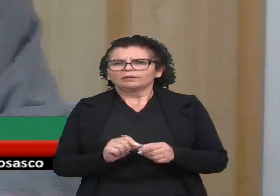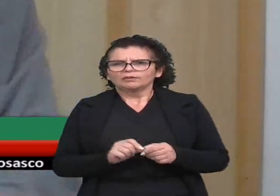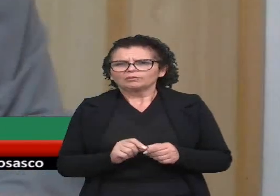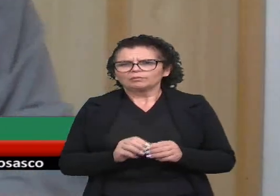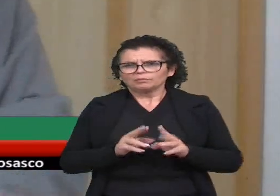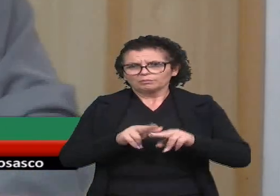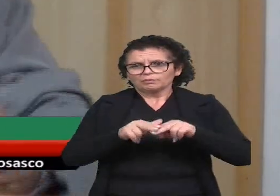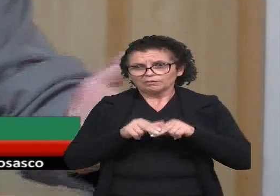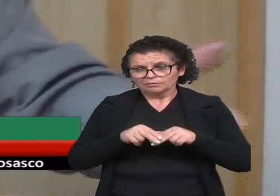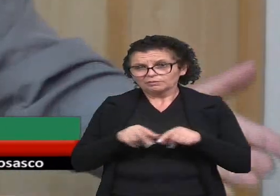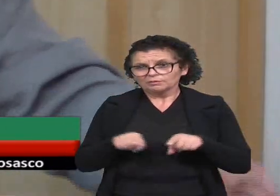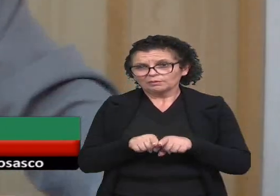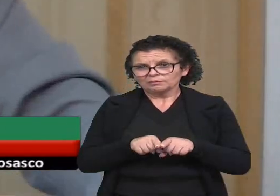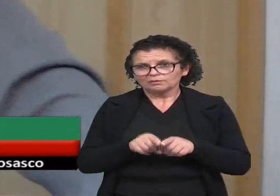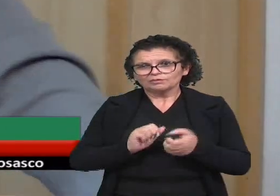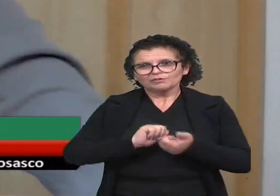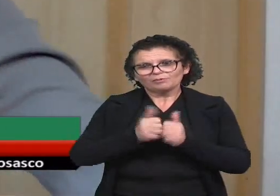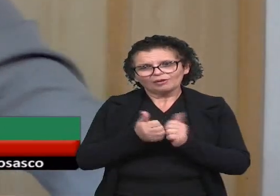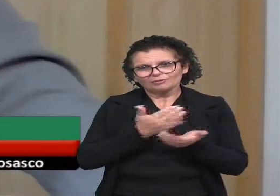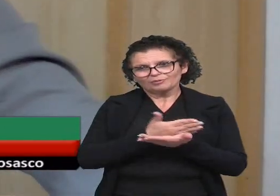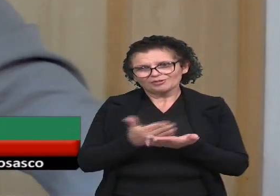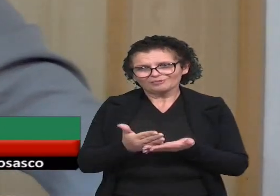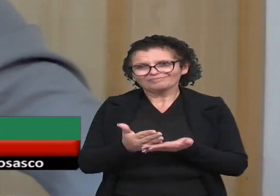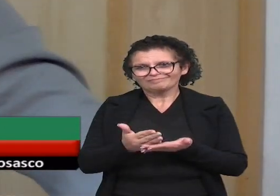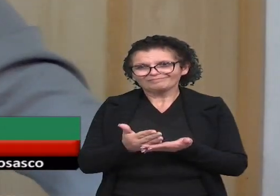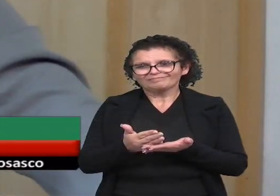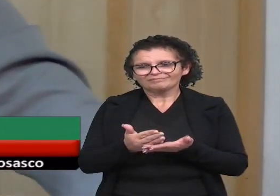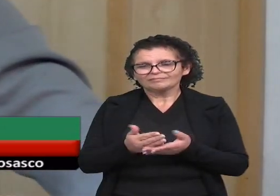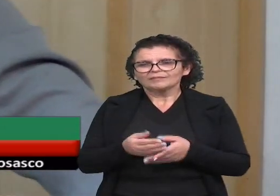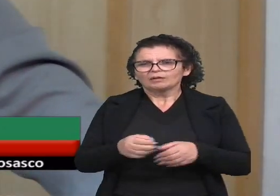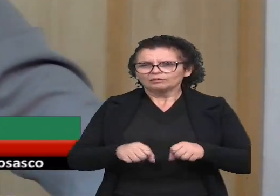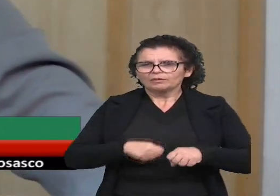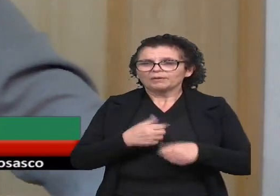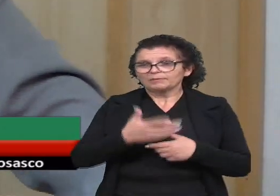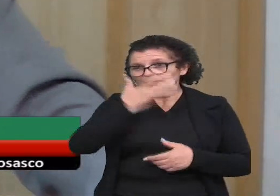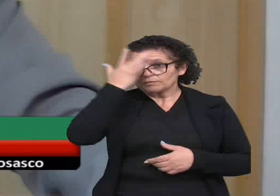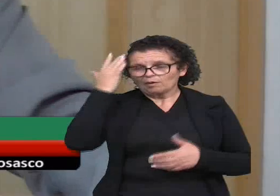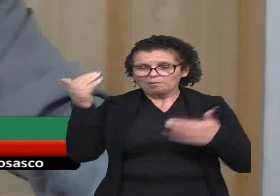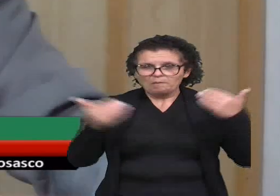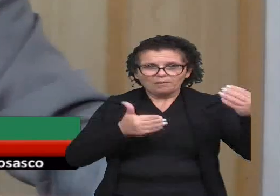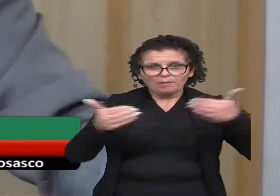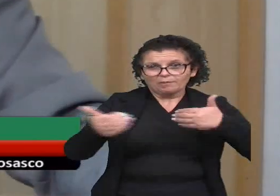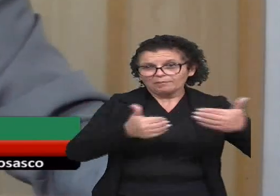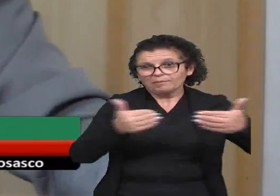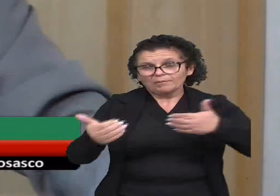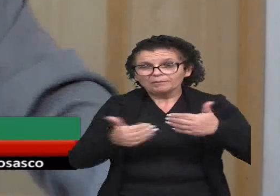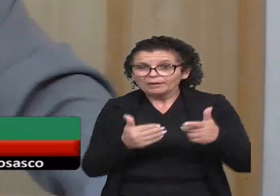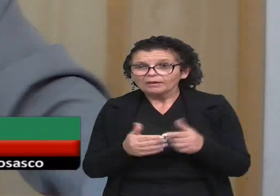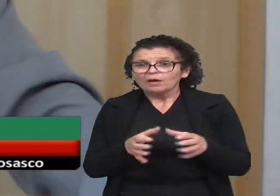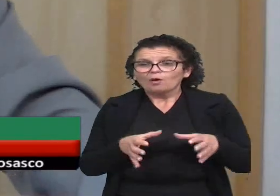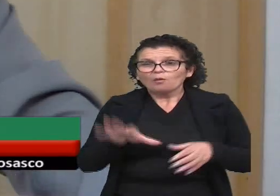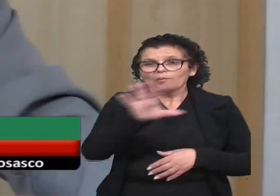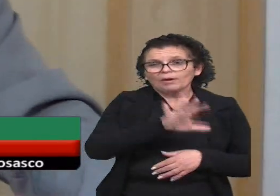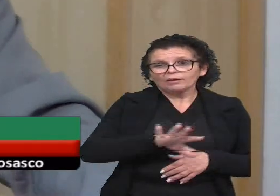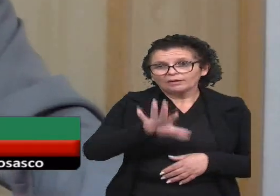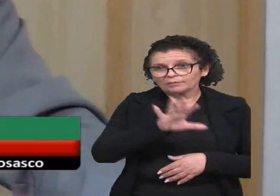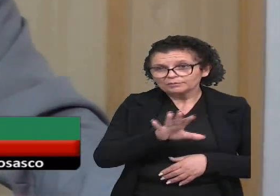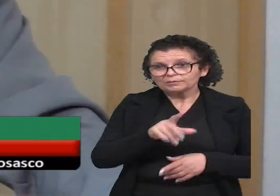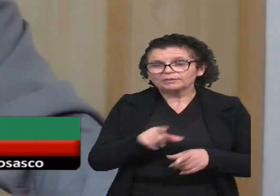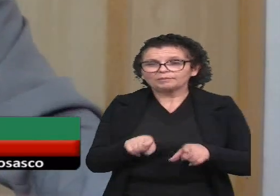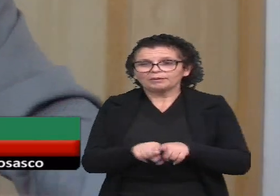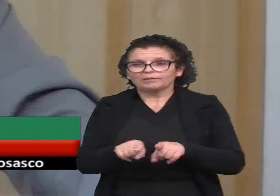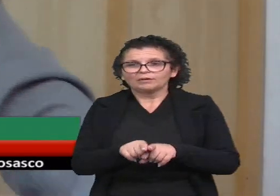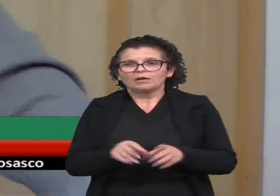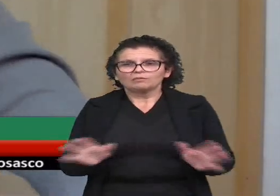e criado através do esporte, através do futebol amador. Essas pessoas transformaram o bairro, a região,